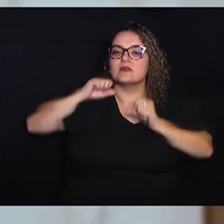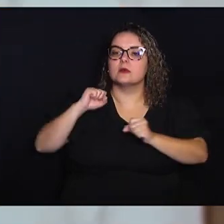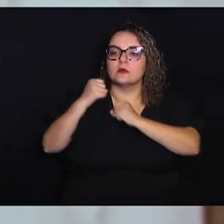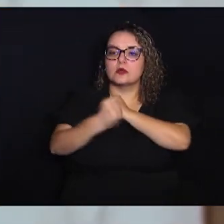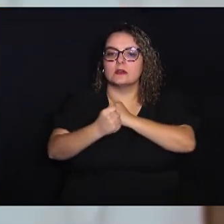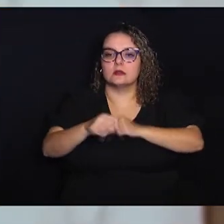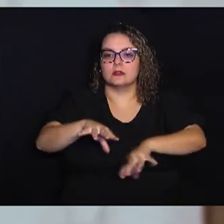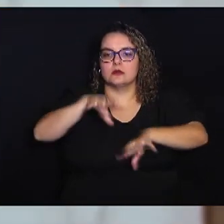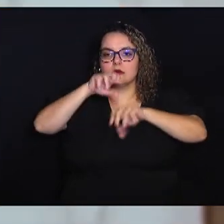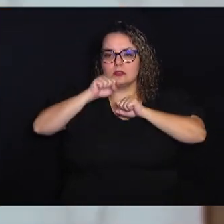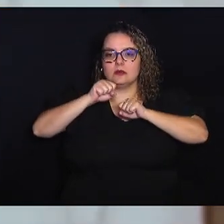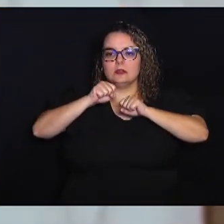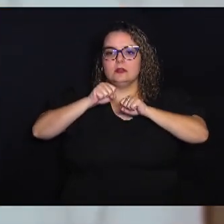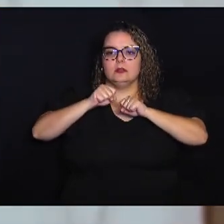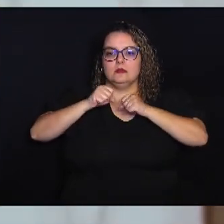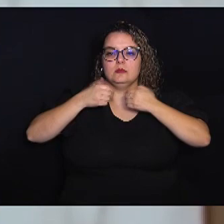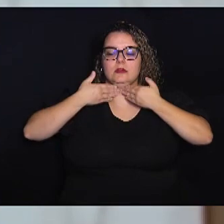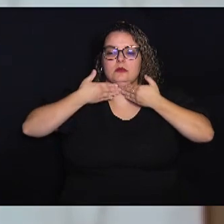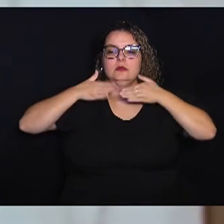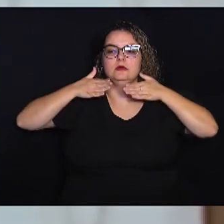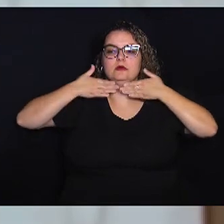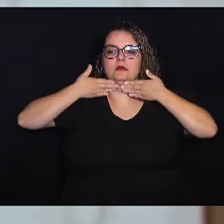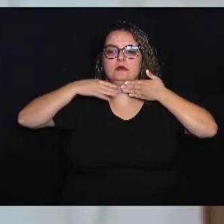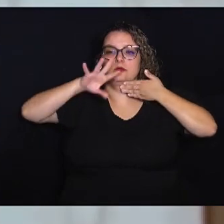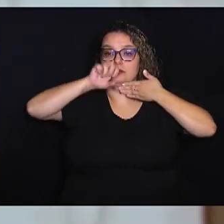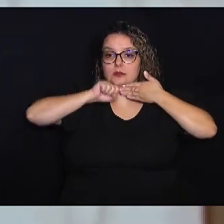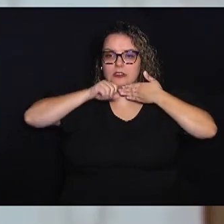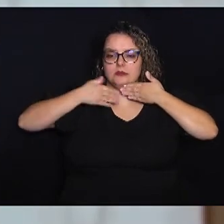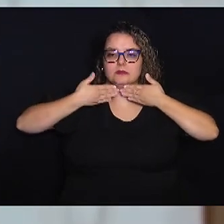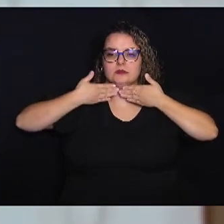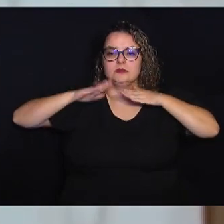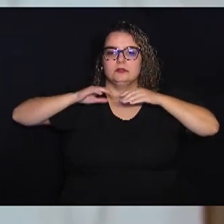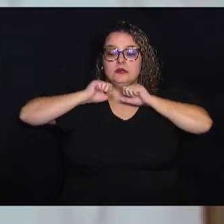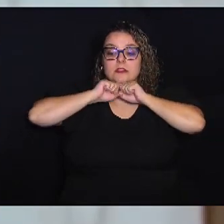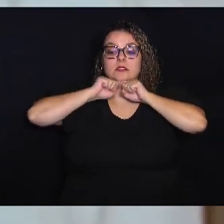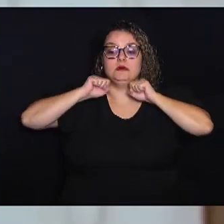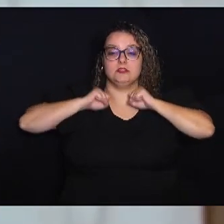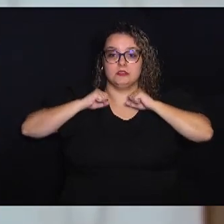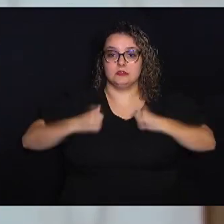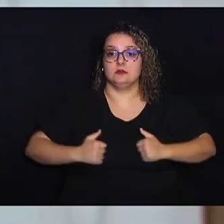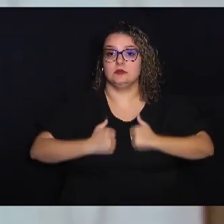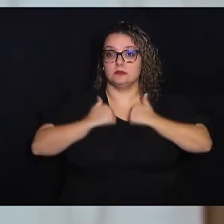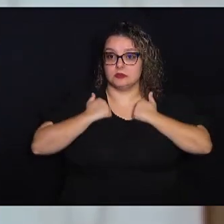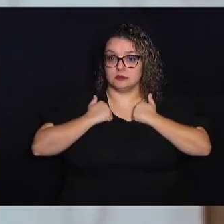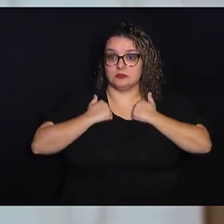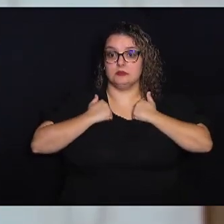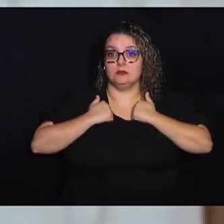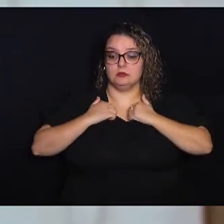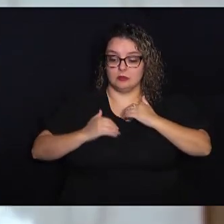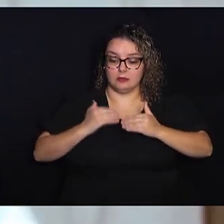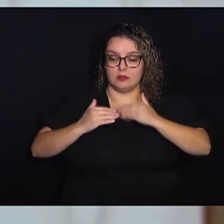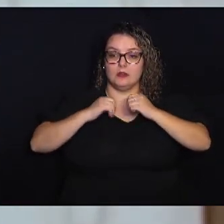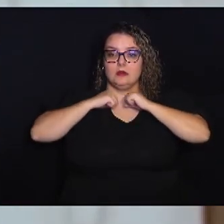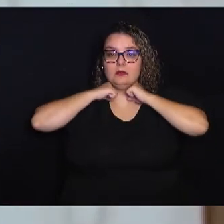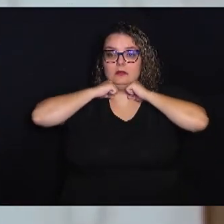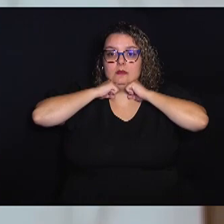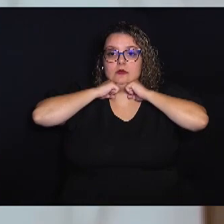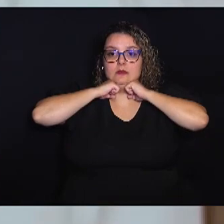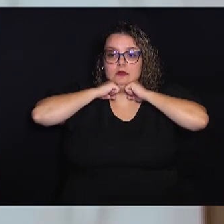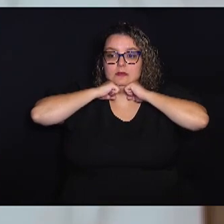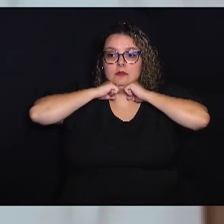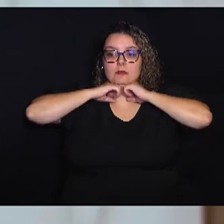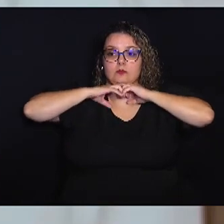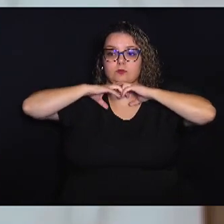nessa porta de entrada, num momento que esse sistema imunológico e o corpo está em desenvolvimento, que é